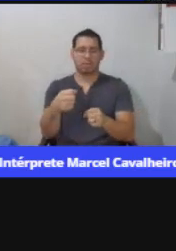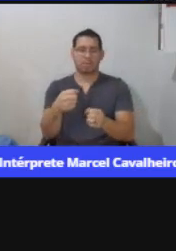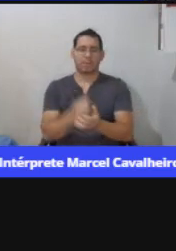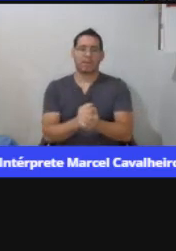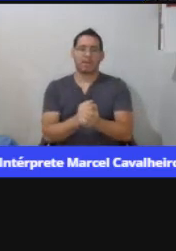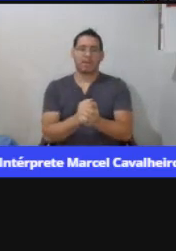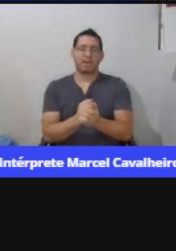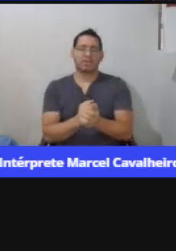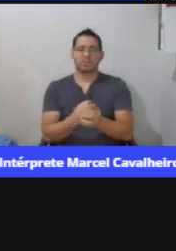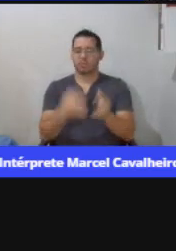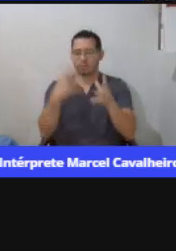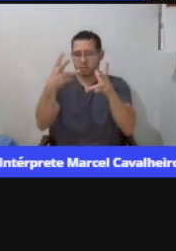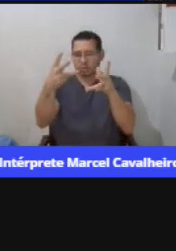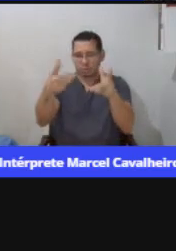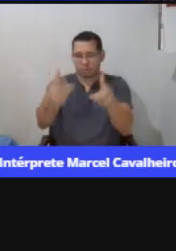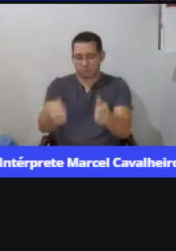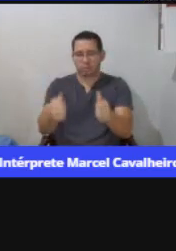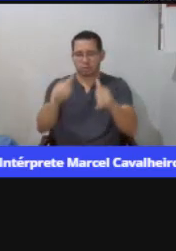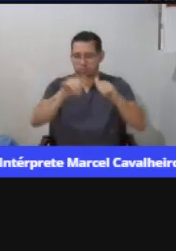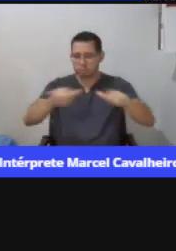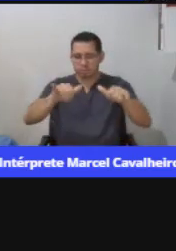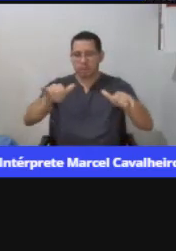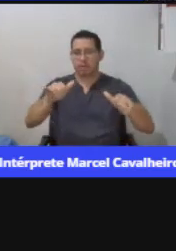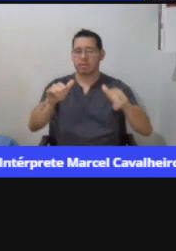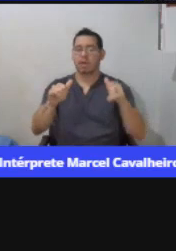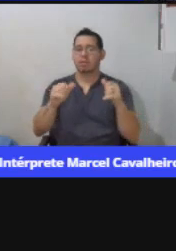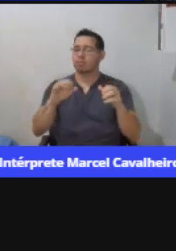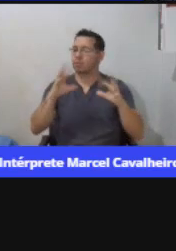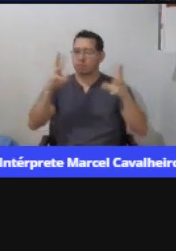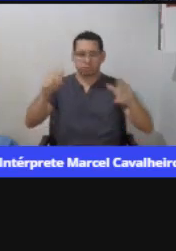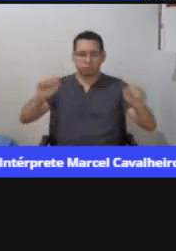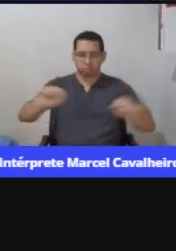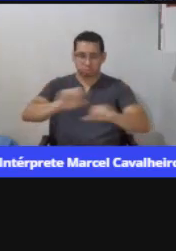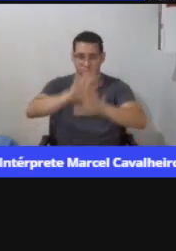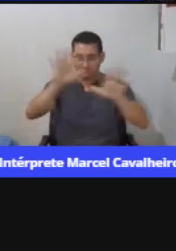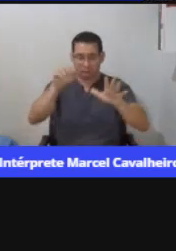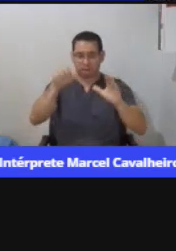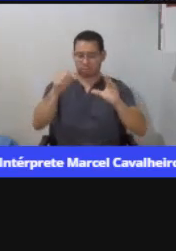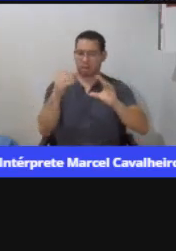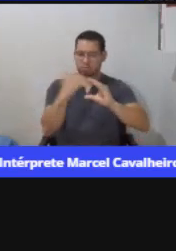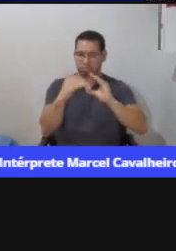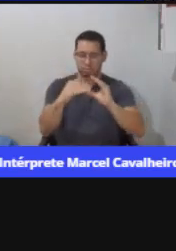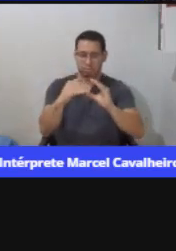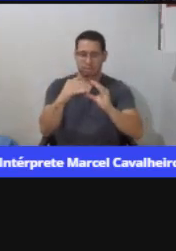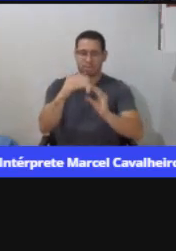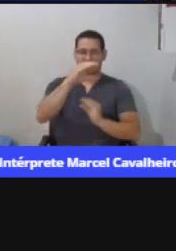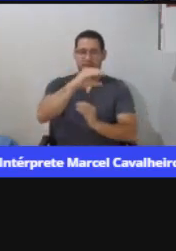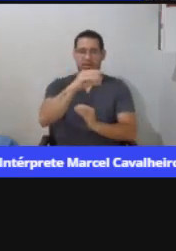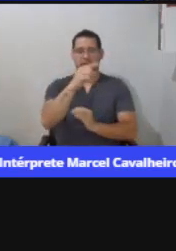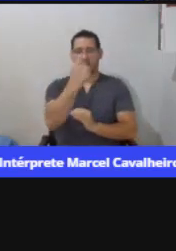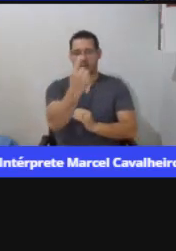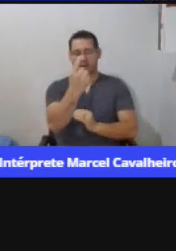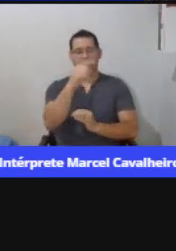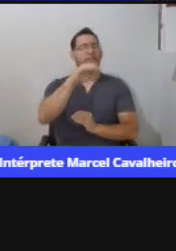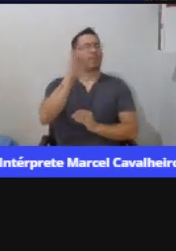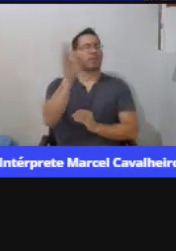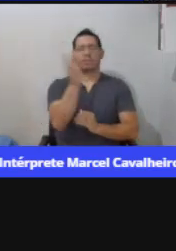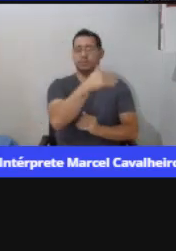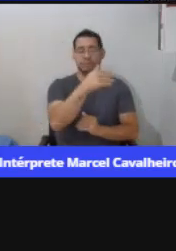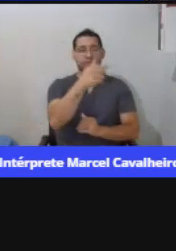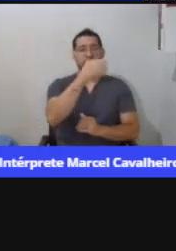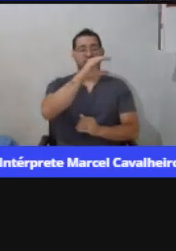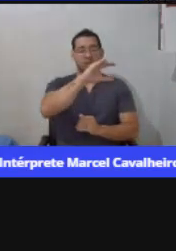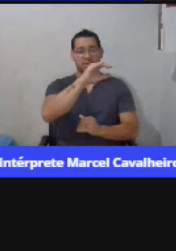todas essas informações bem esclarecidas dentro dessa CI 27, né, que foi do dia 1º de fevereiro. Então,